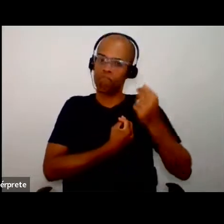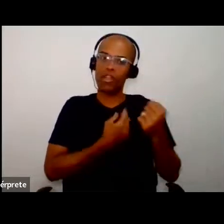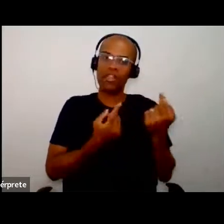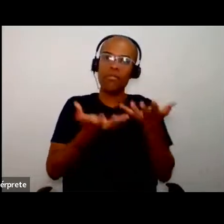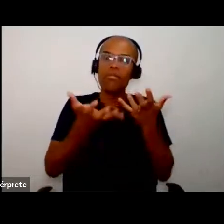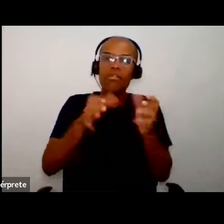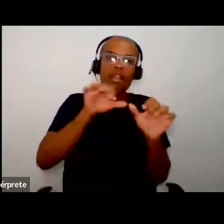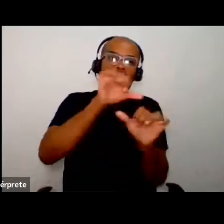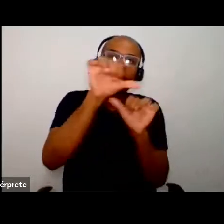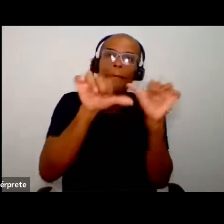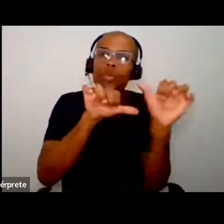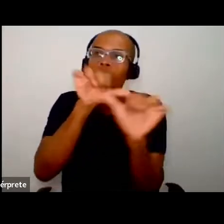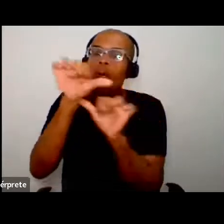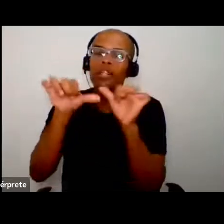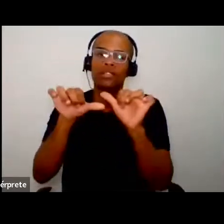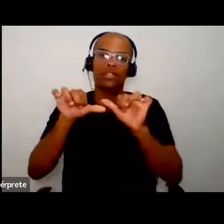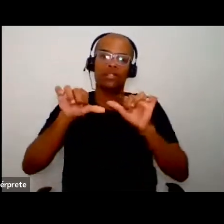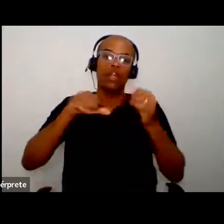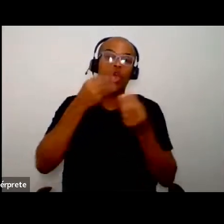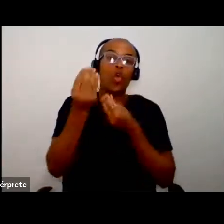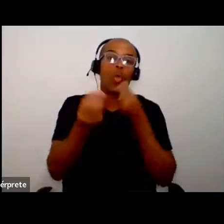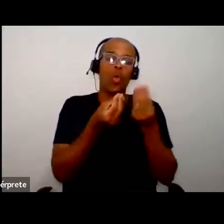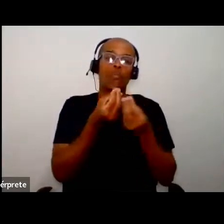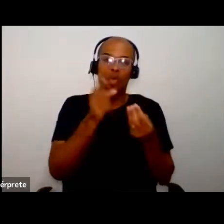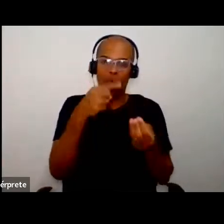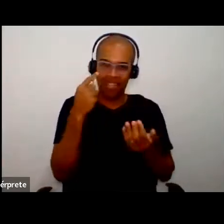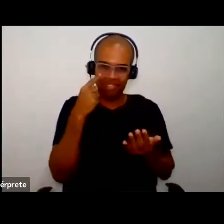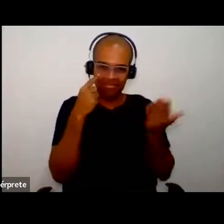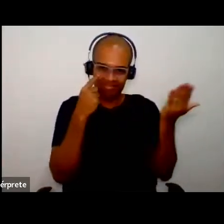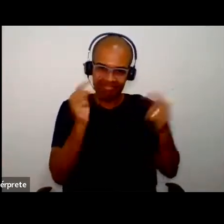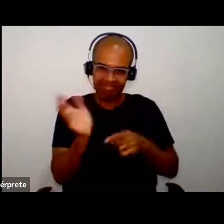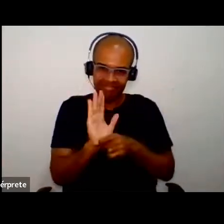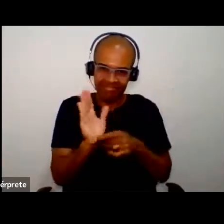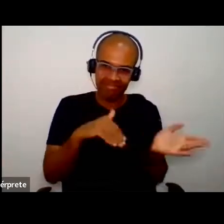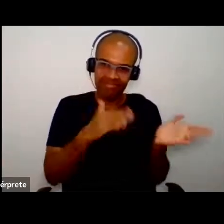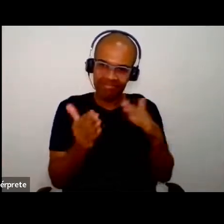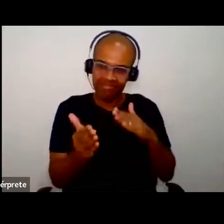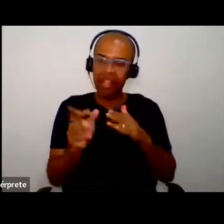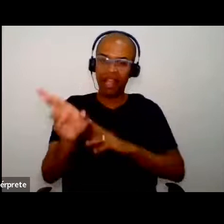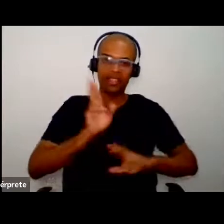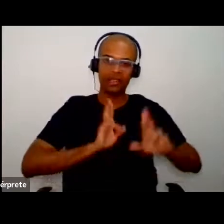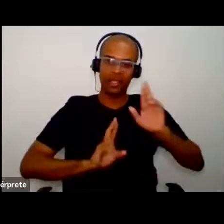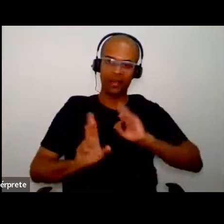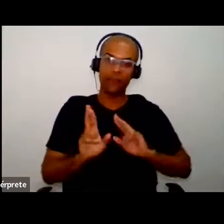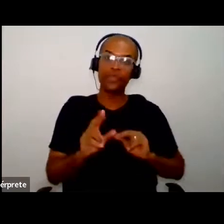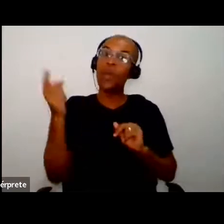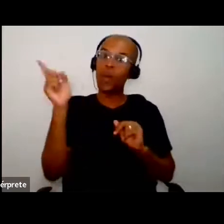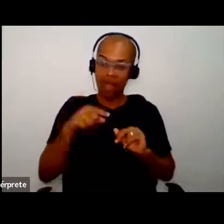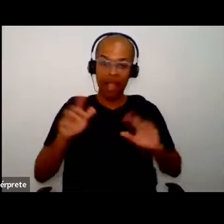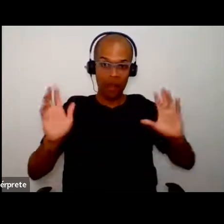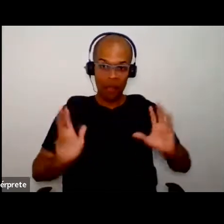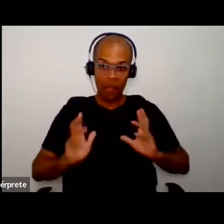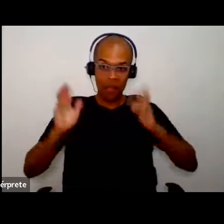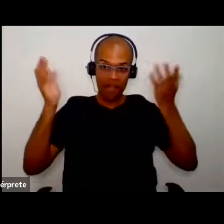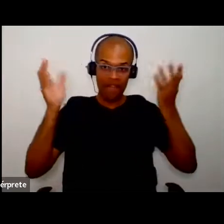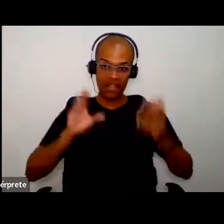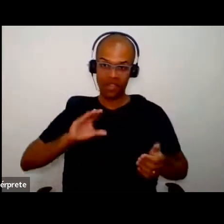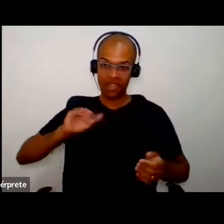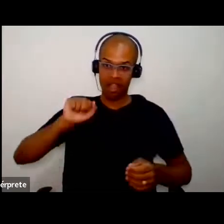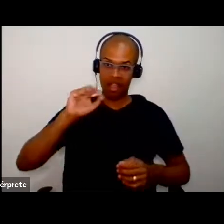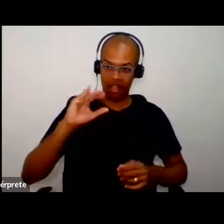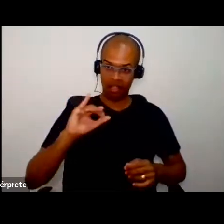e transformações. E esse aí é um dos resultados. E esse é o evento SIAC que traz isso, a gente já pôde ver isso